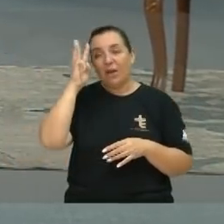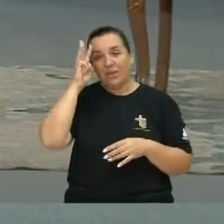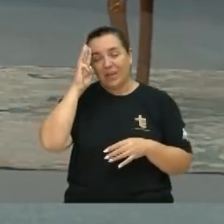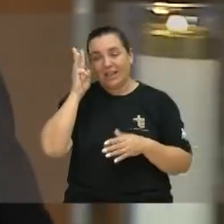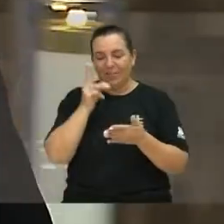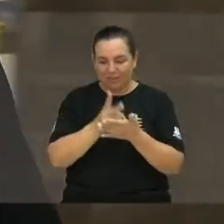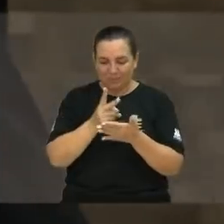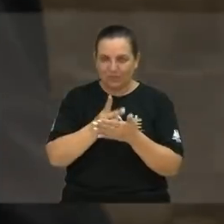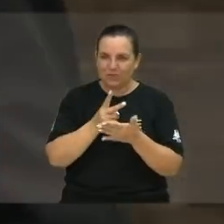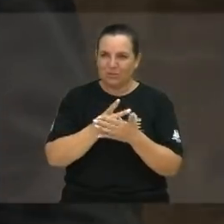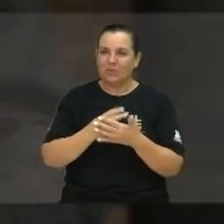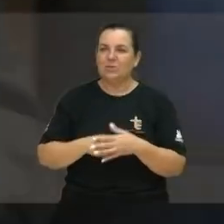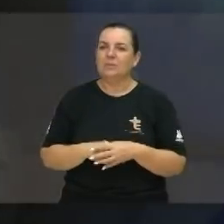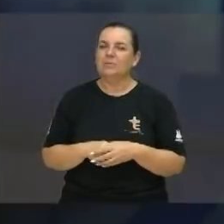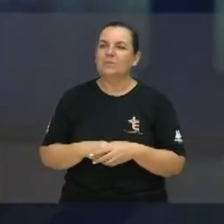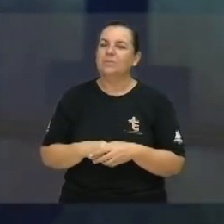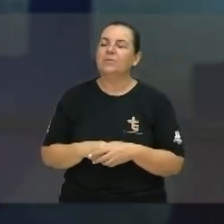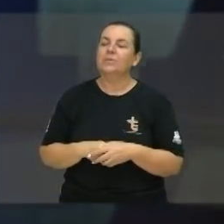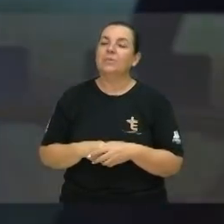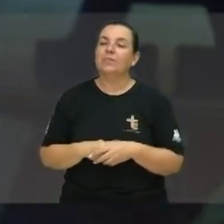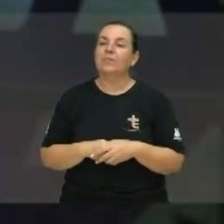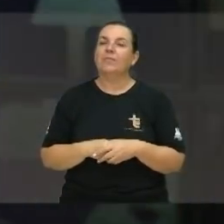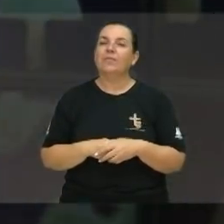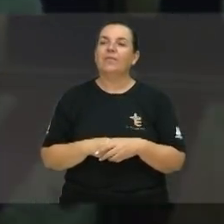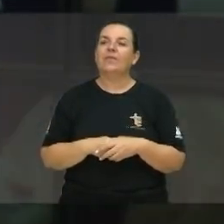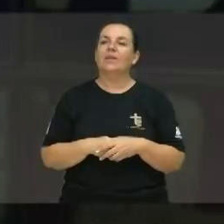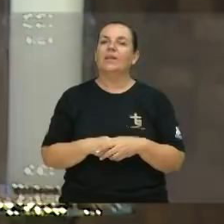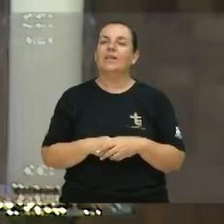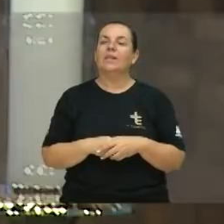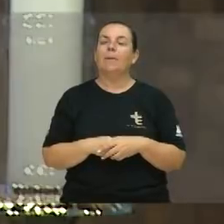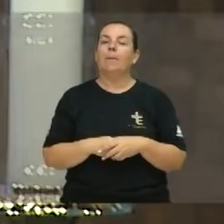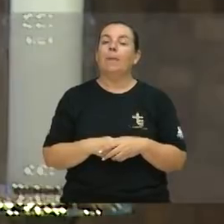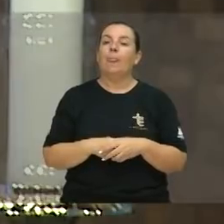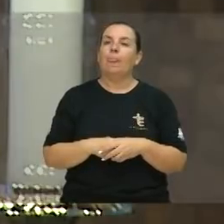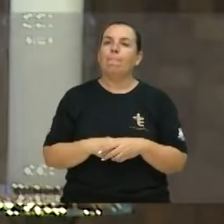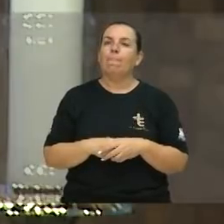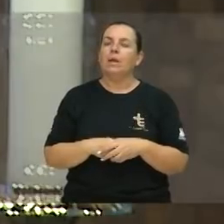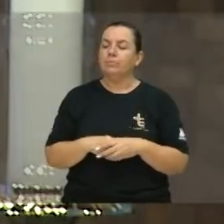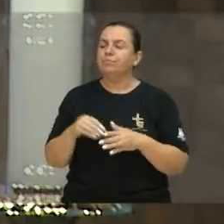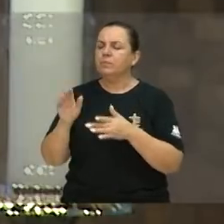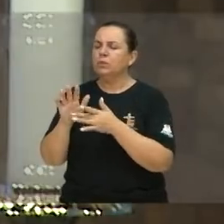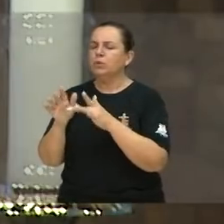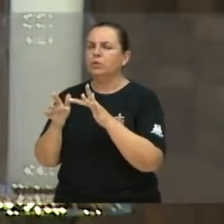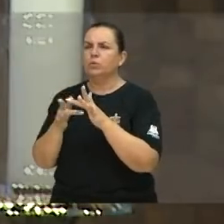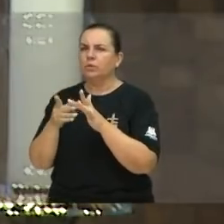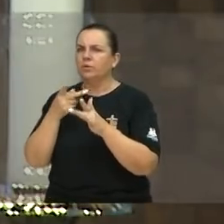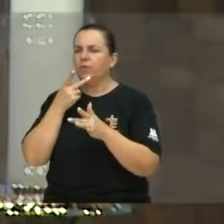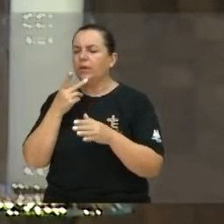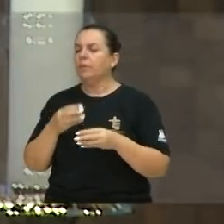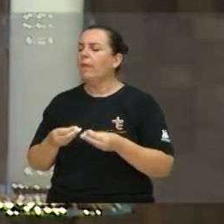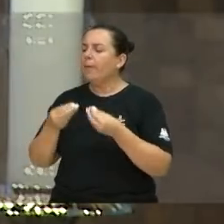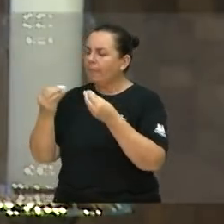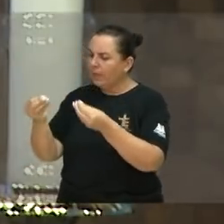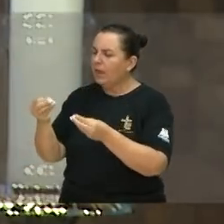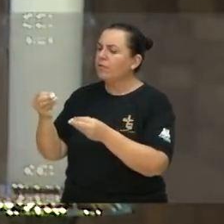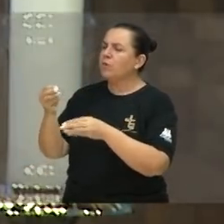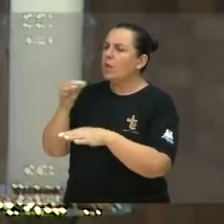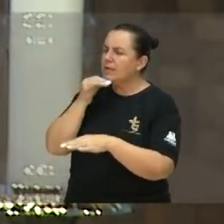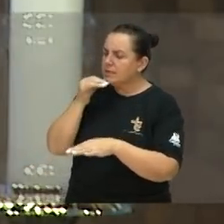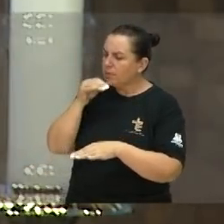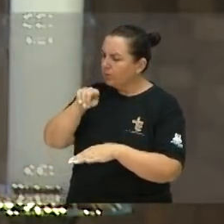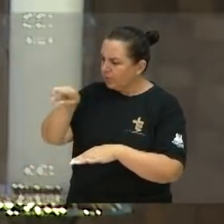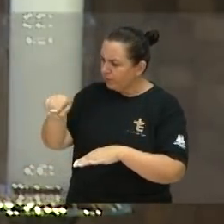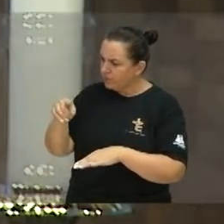vamos lá outra outro verde círculo em davos o exemplo para que como eu fiz também